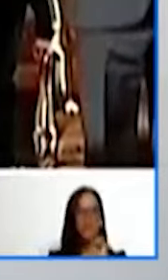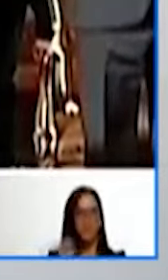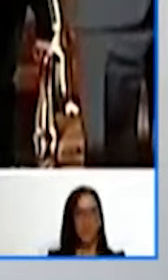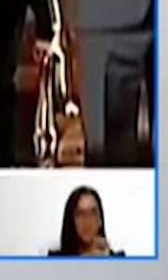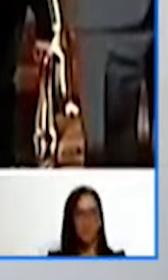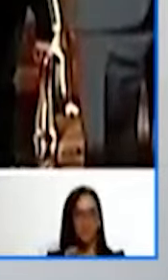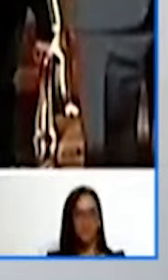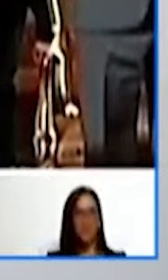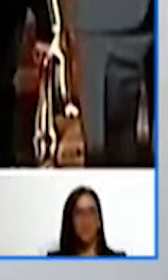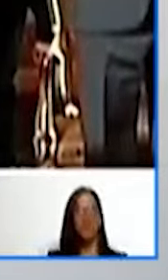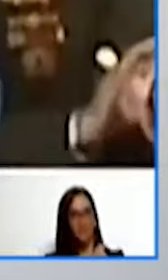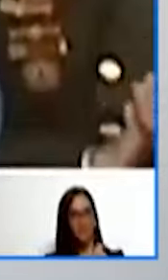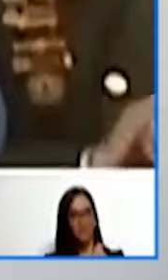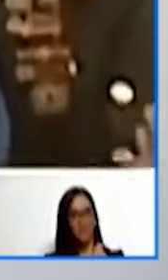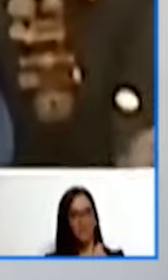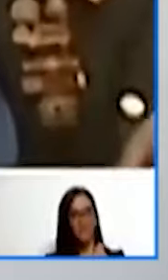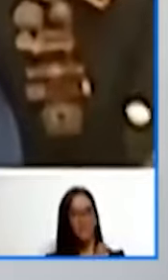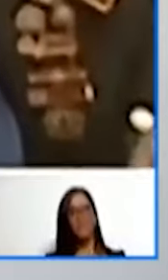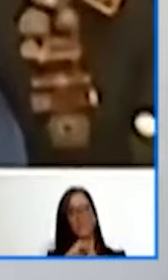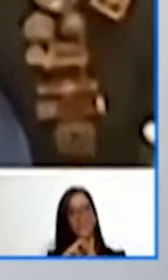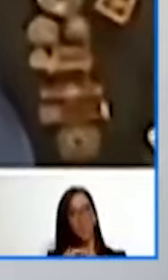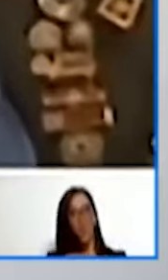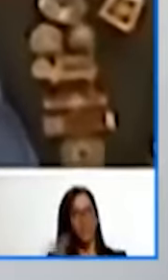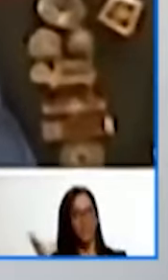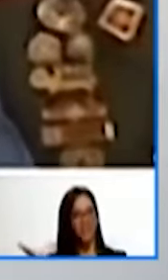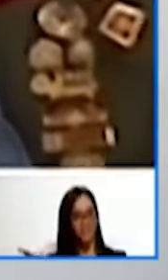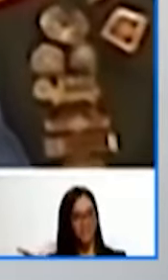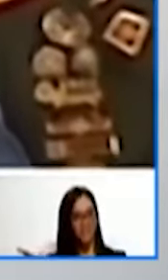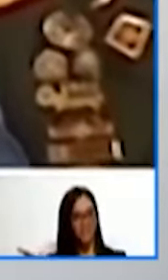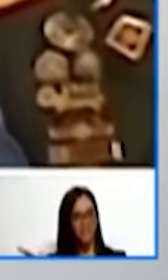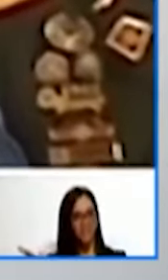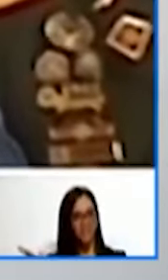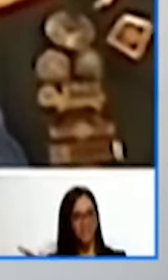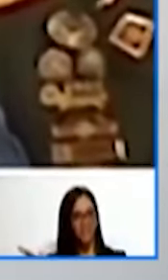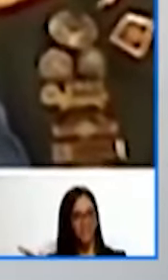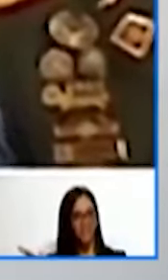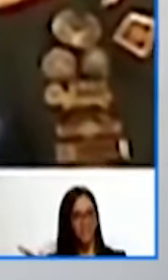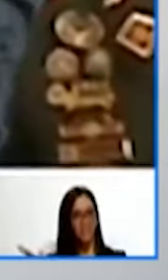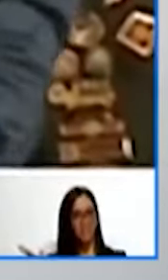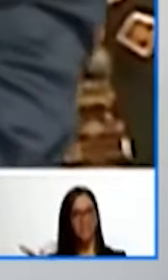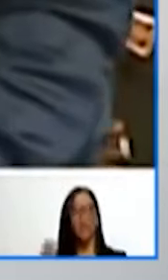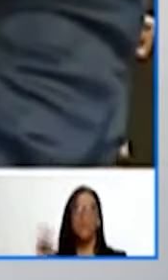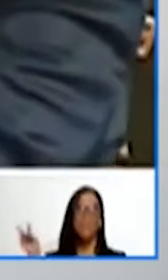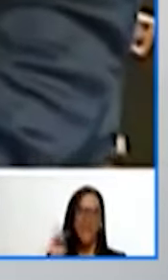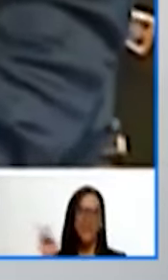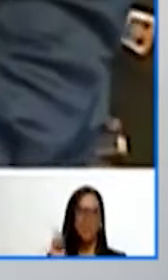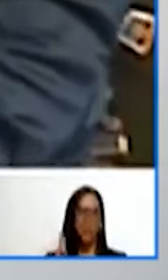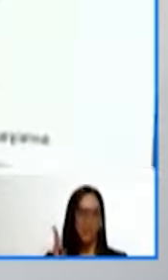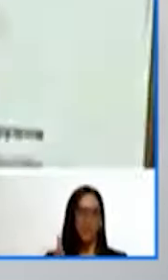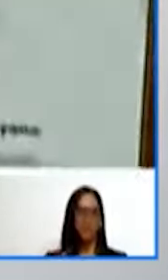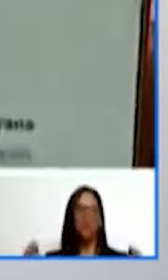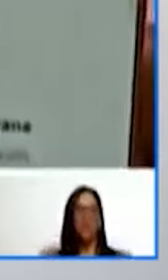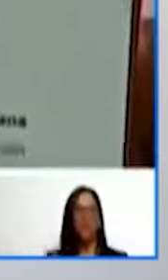território brasileiro. Aí entra esse papel importante do Brasil nessa conciliação, não